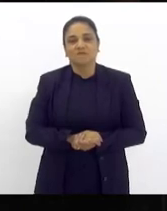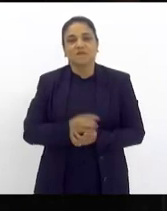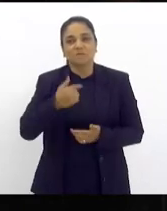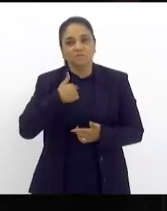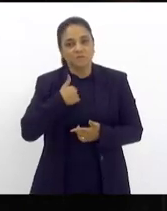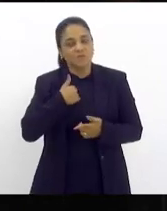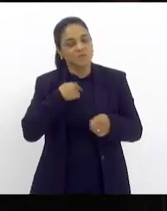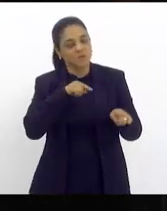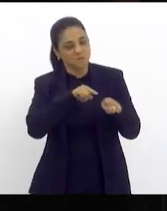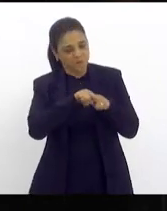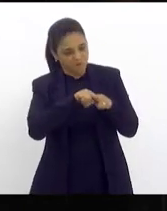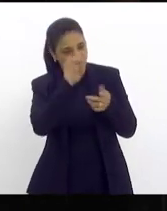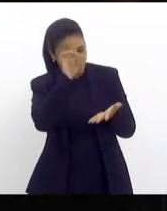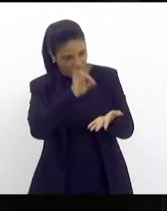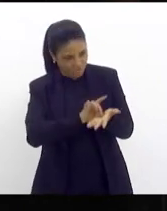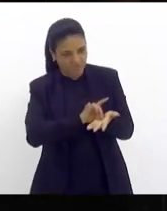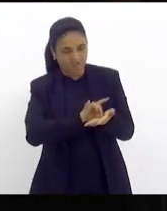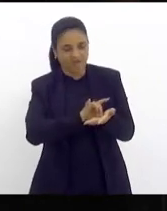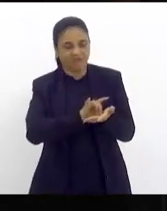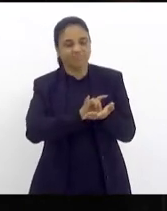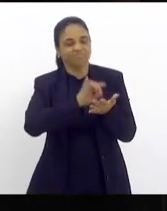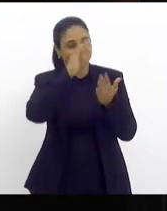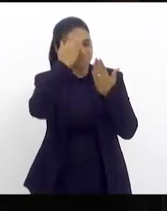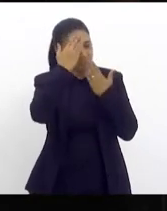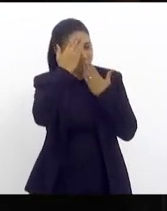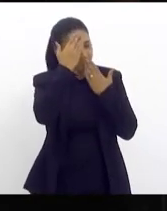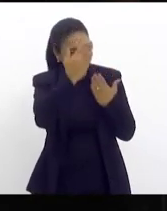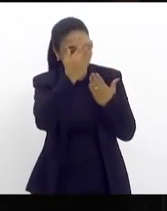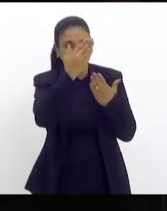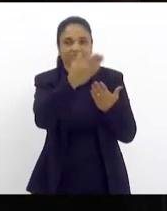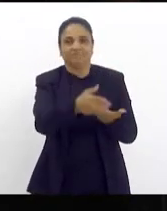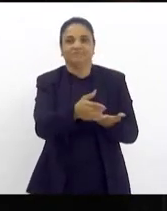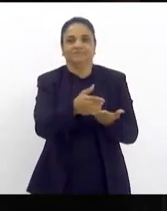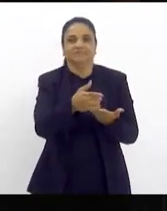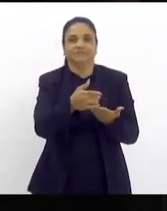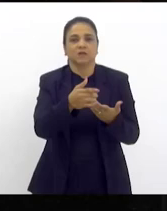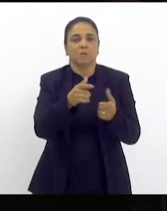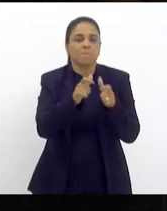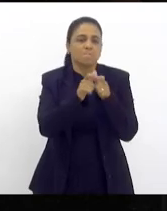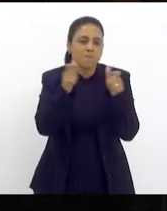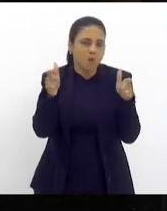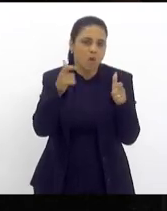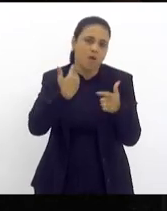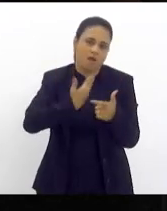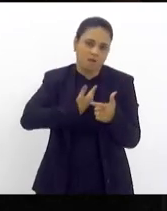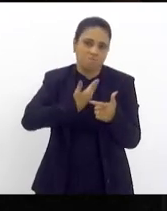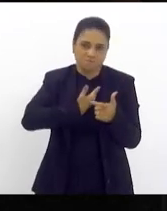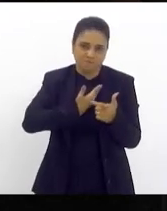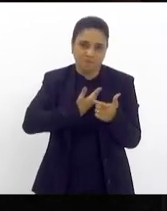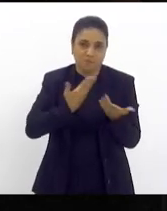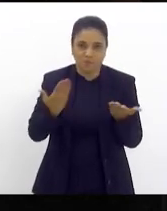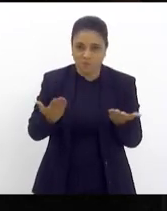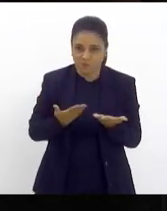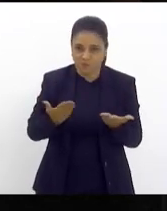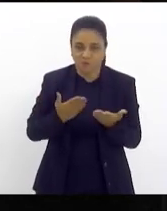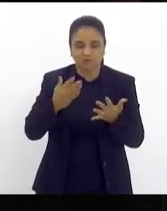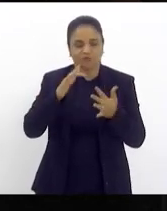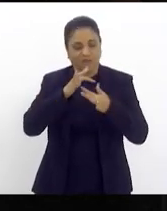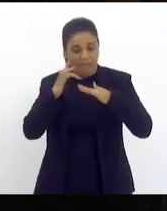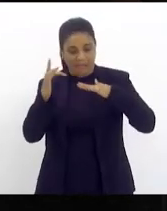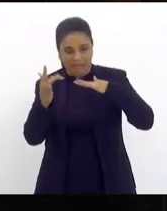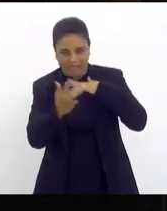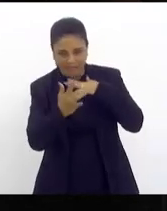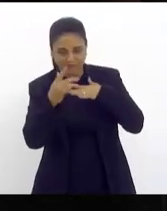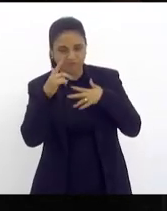verdade, eu queria primeiro te agradecer. Acho que uma grande maioria aqui dos seus amigos devem ter visto lá nas suas redes sociais